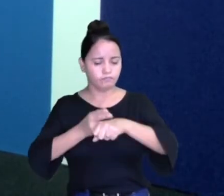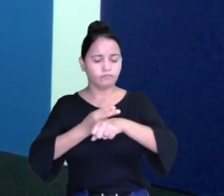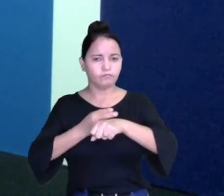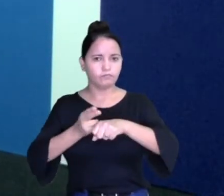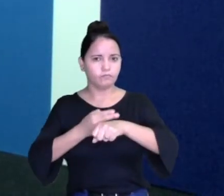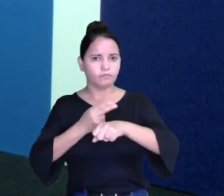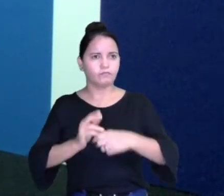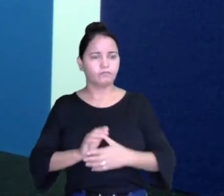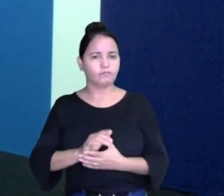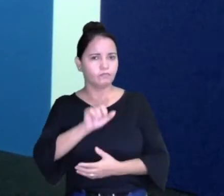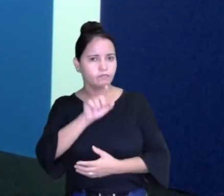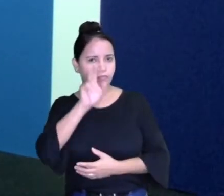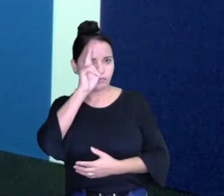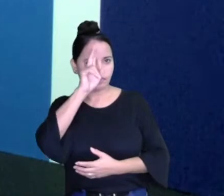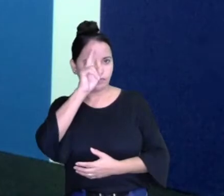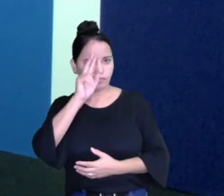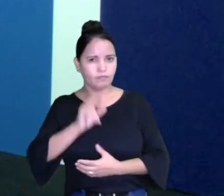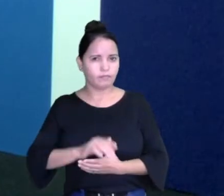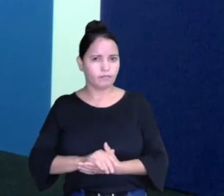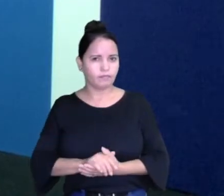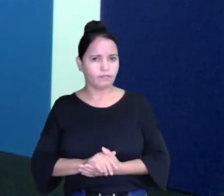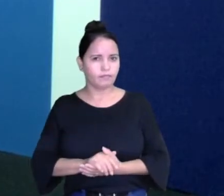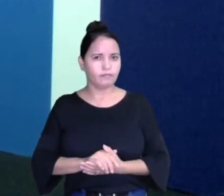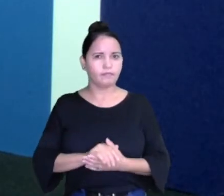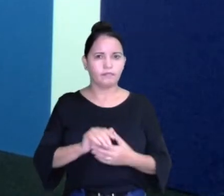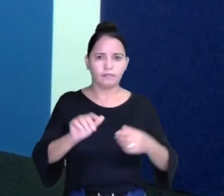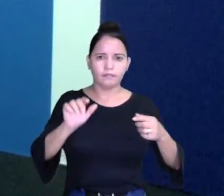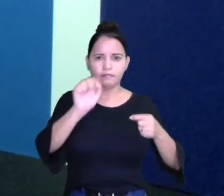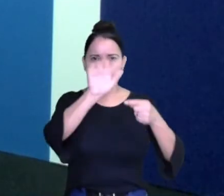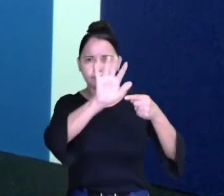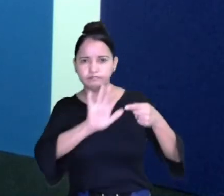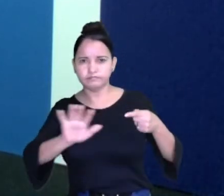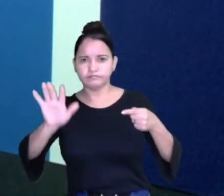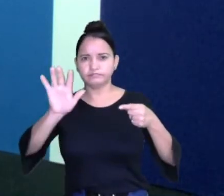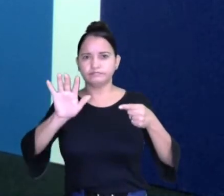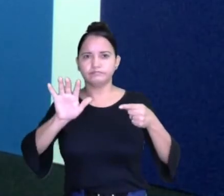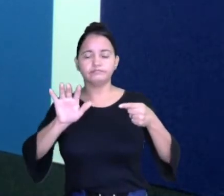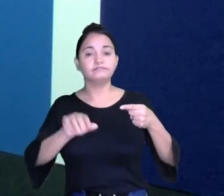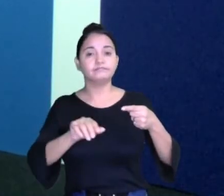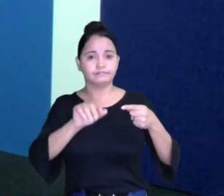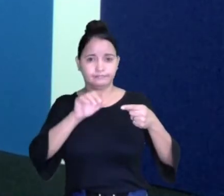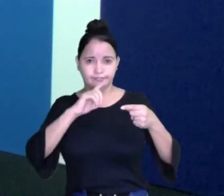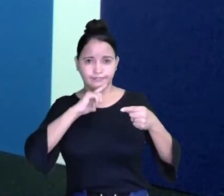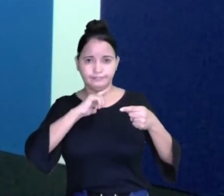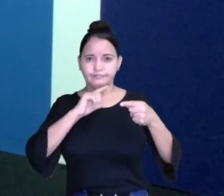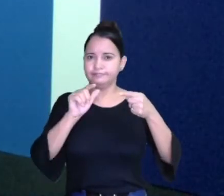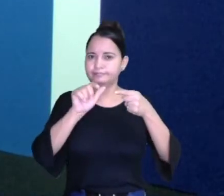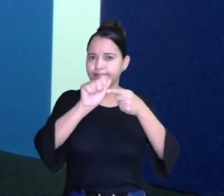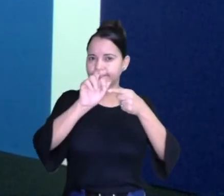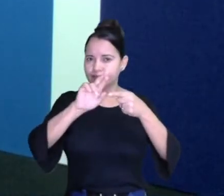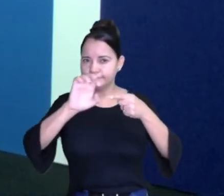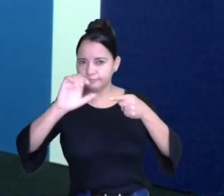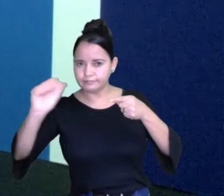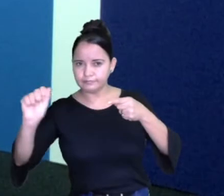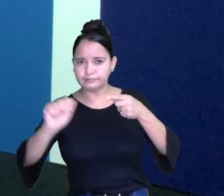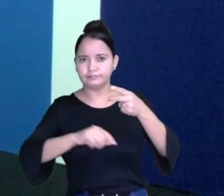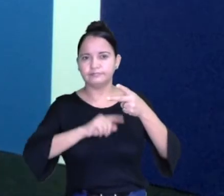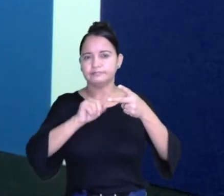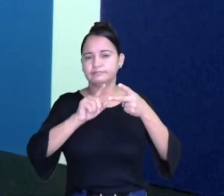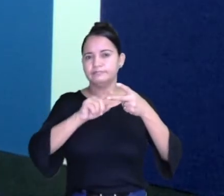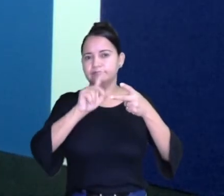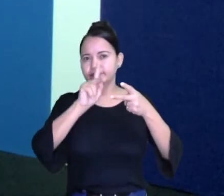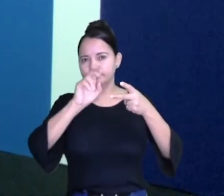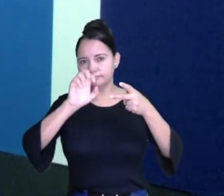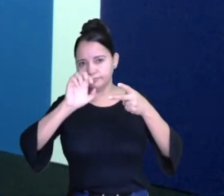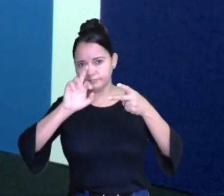da representação da área, né, do perímetro, que a gente calculou ali. Ela tem uma forma retangular, não é? A barra de